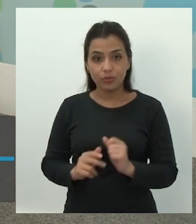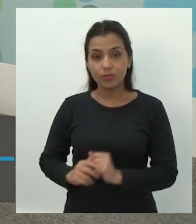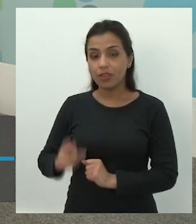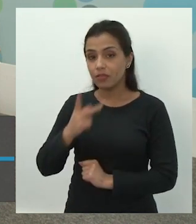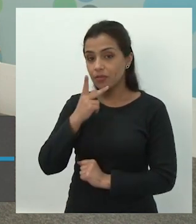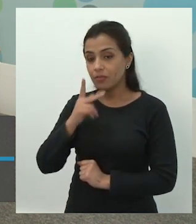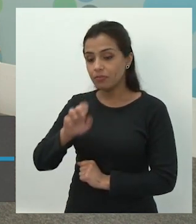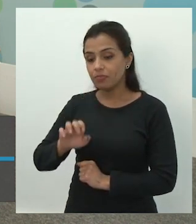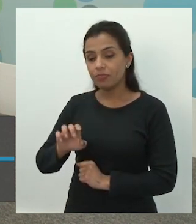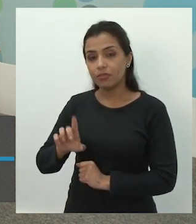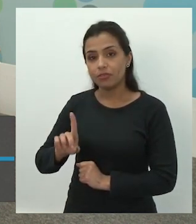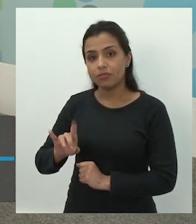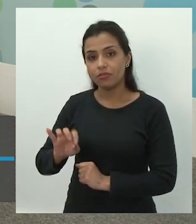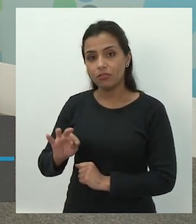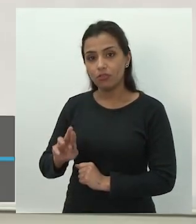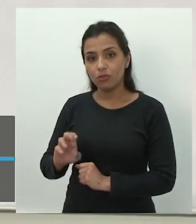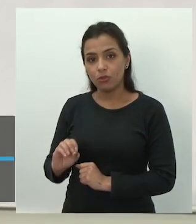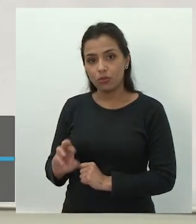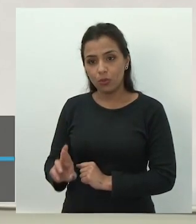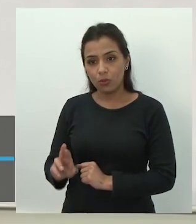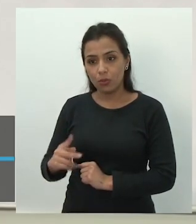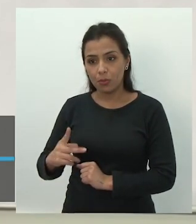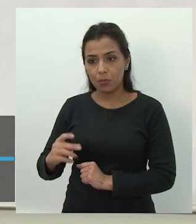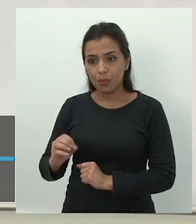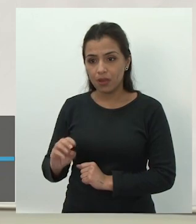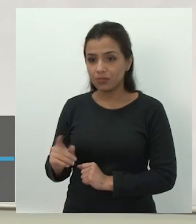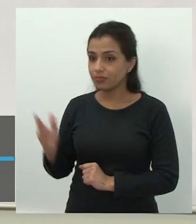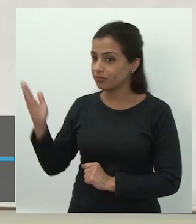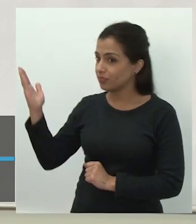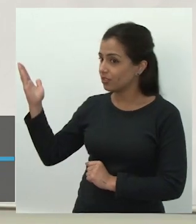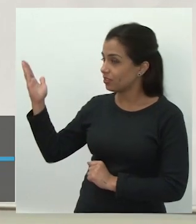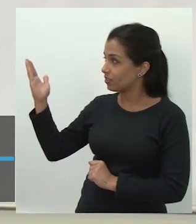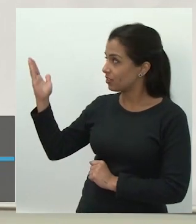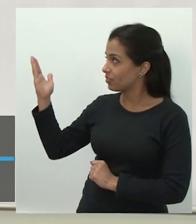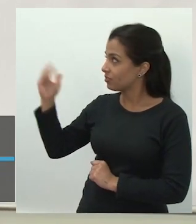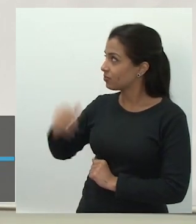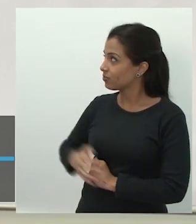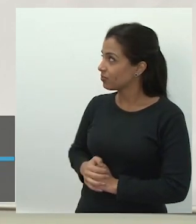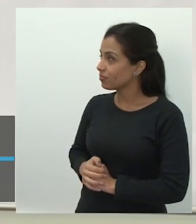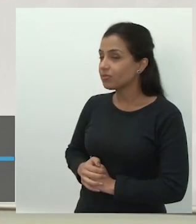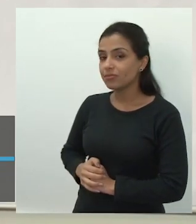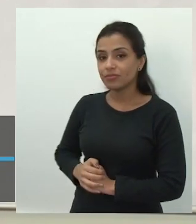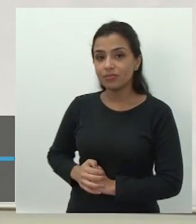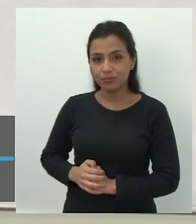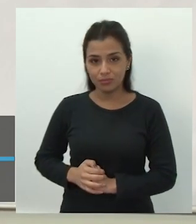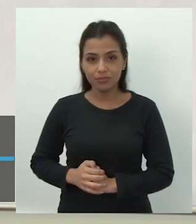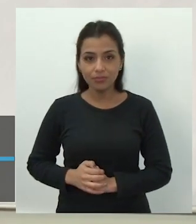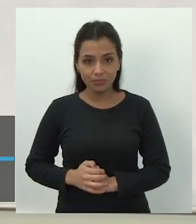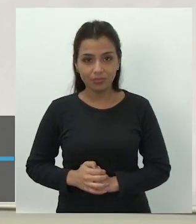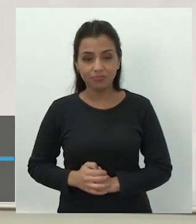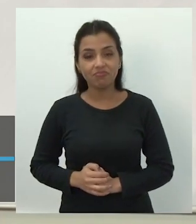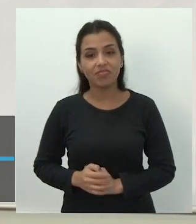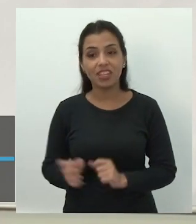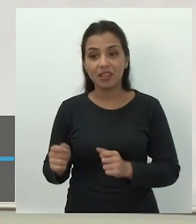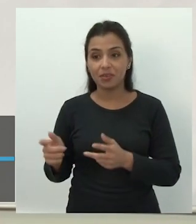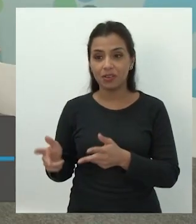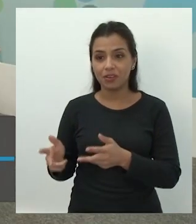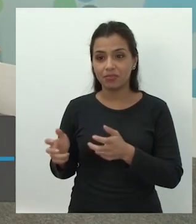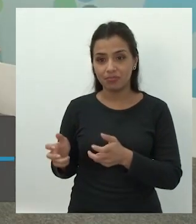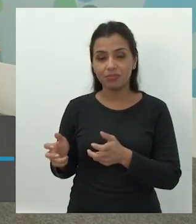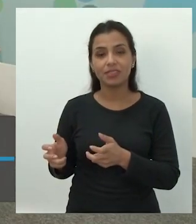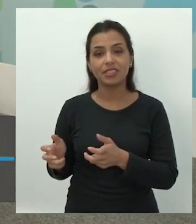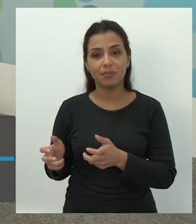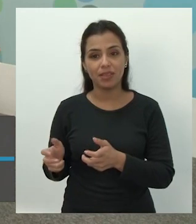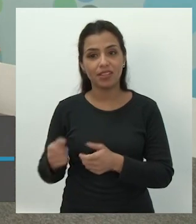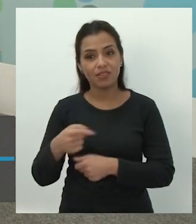Power. E tem muito aqui, professora. Ok, gente. Então, né, foi bom perceber que vocês